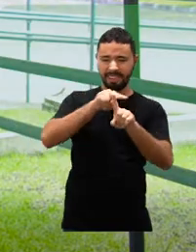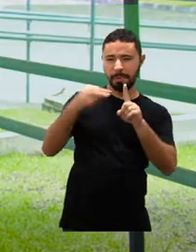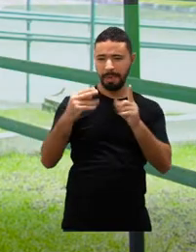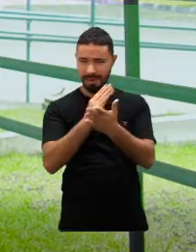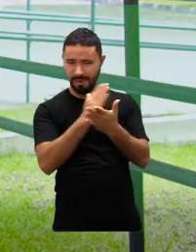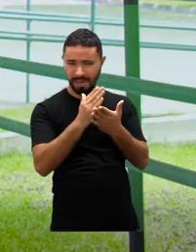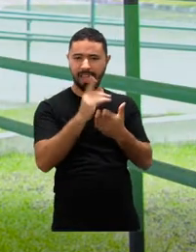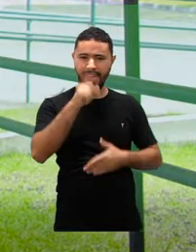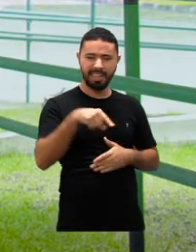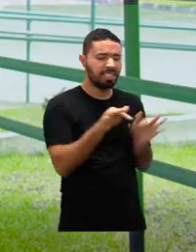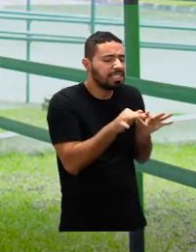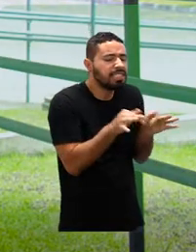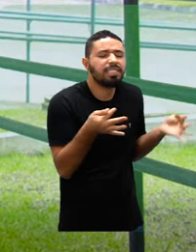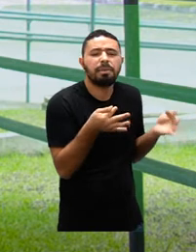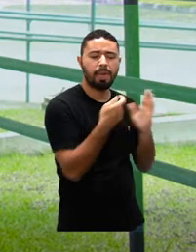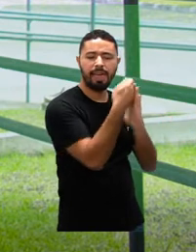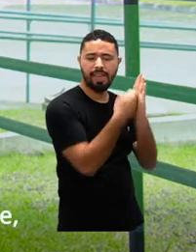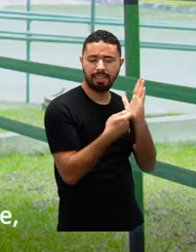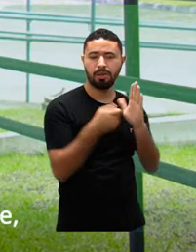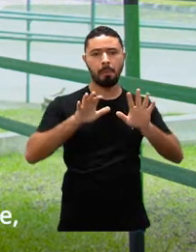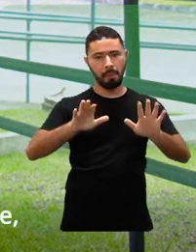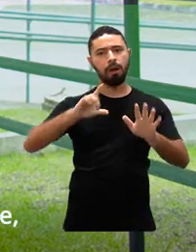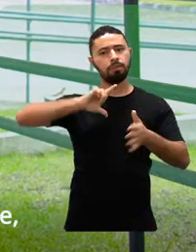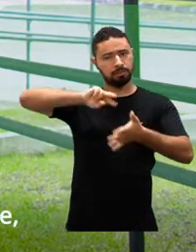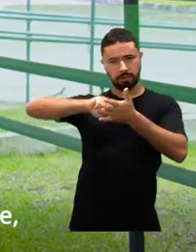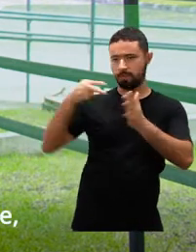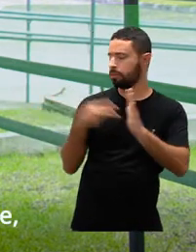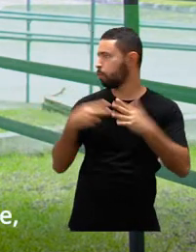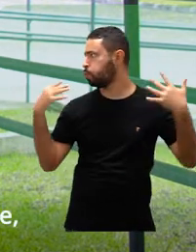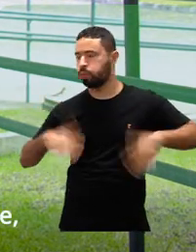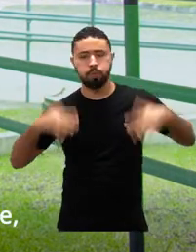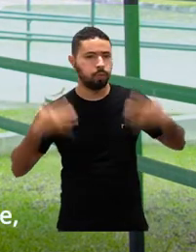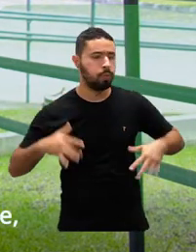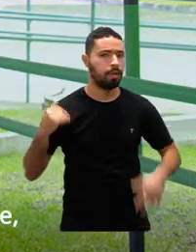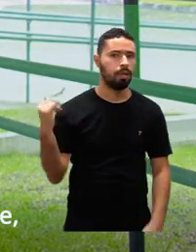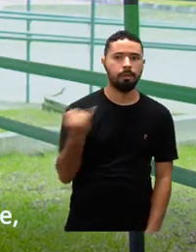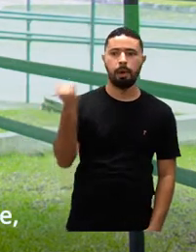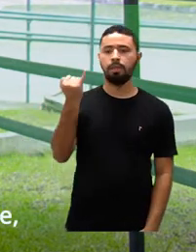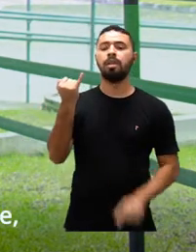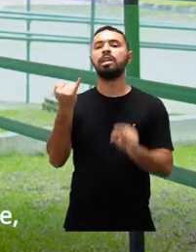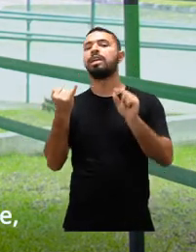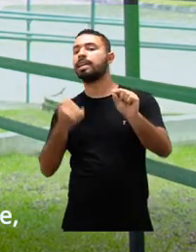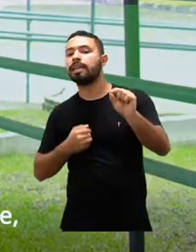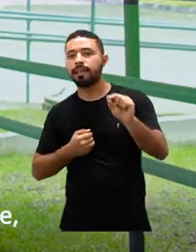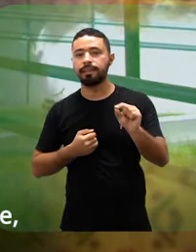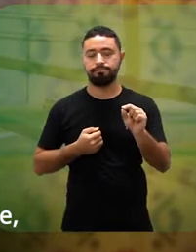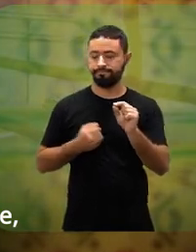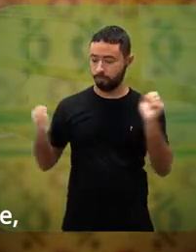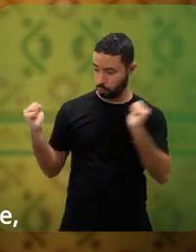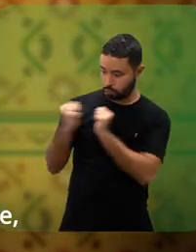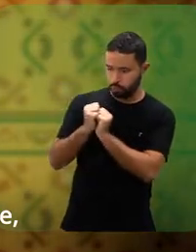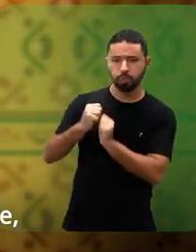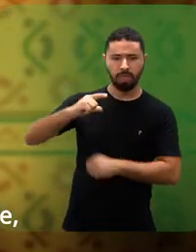é só uma redação para muitas pessoas, mas tem um significado imenso, que é